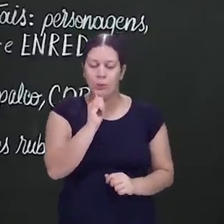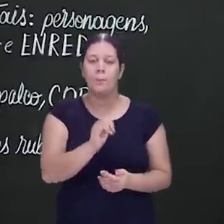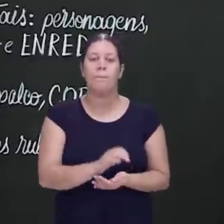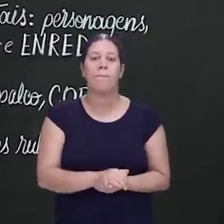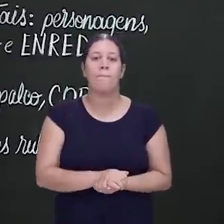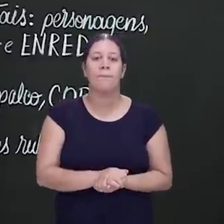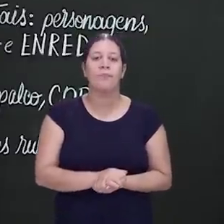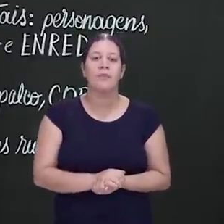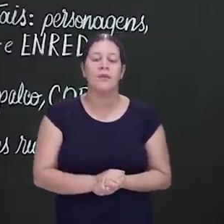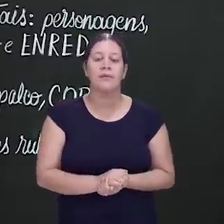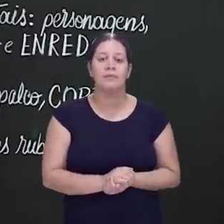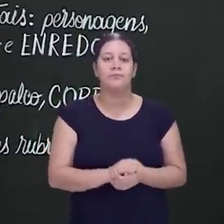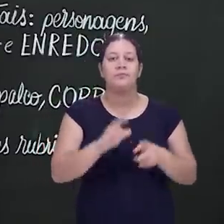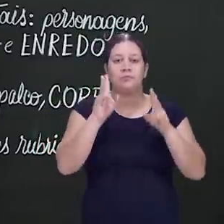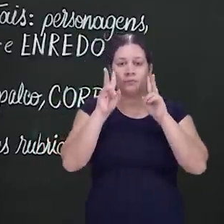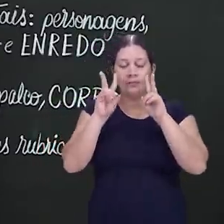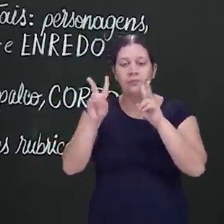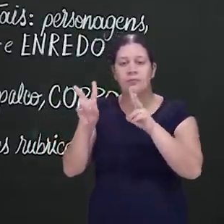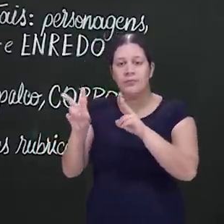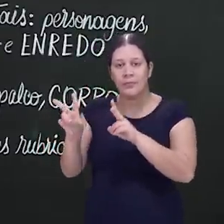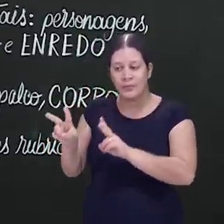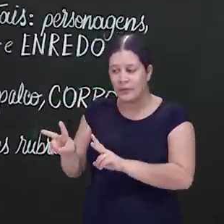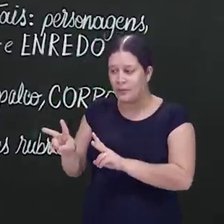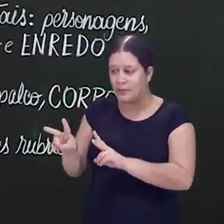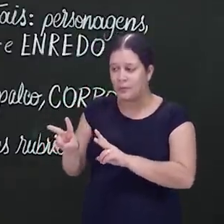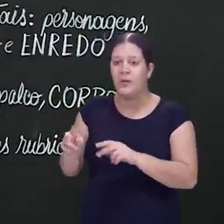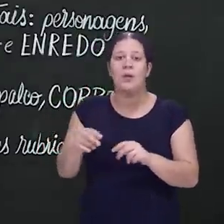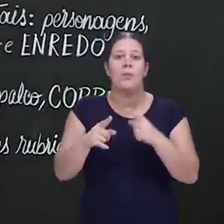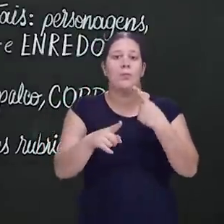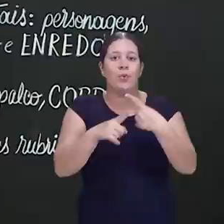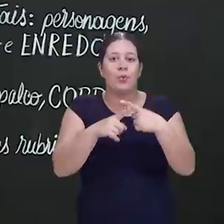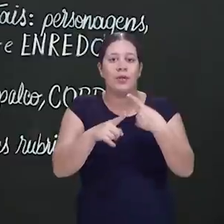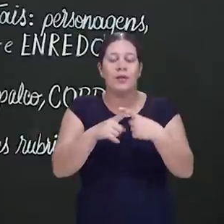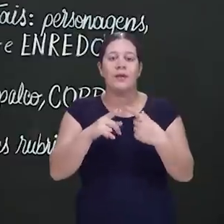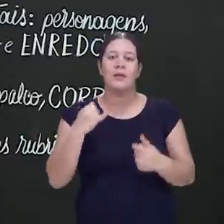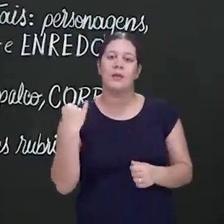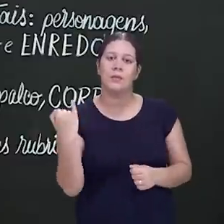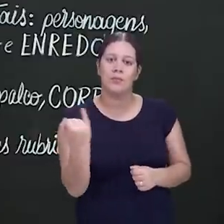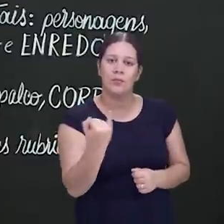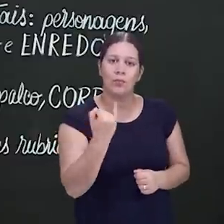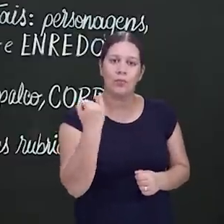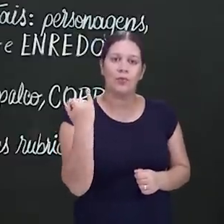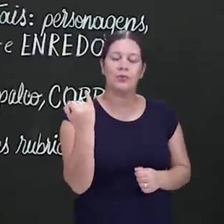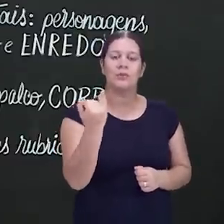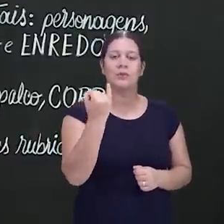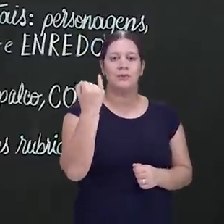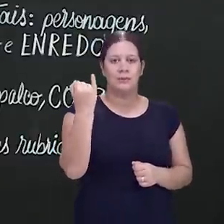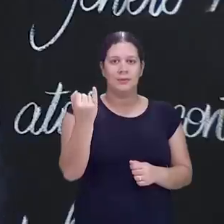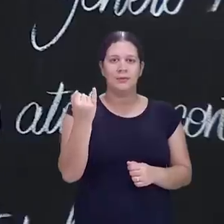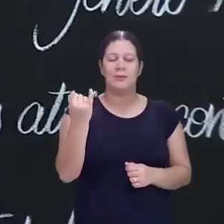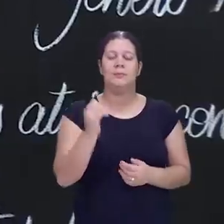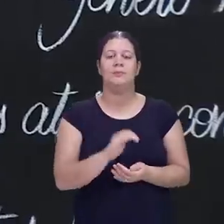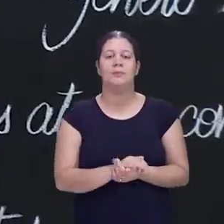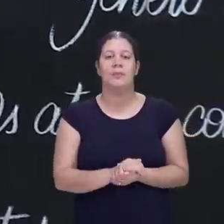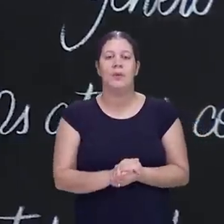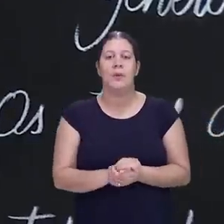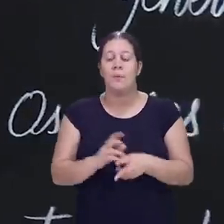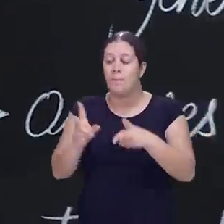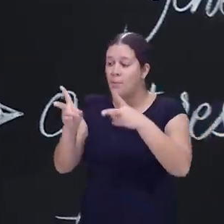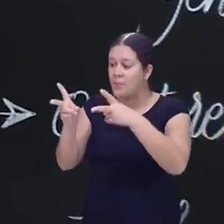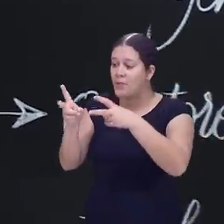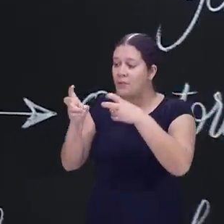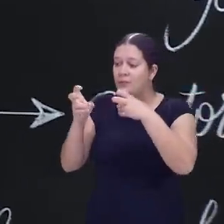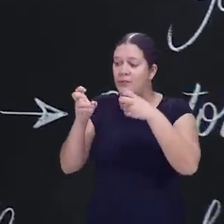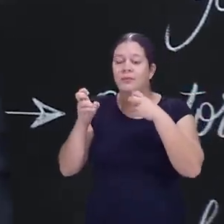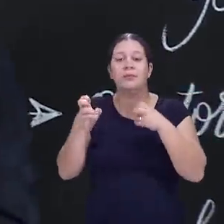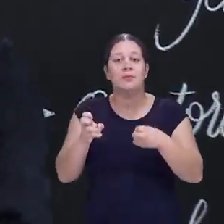vamos olhar para ele, a gente vai encontrar por que é importante sinalizar as indicações de cena. Perceba que na hora